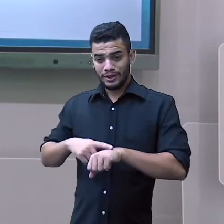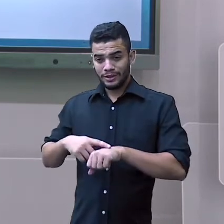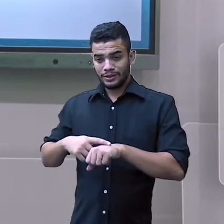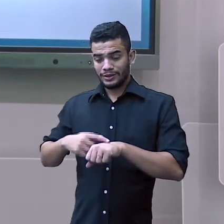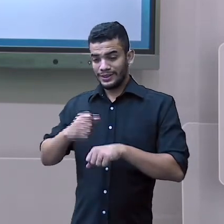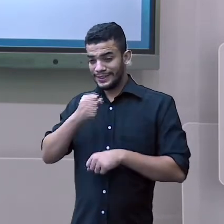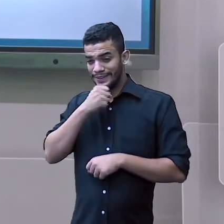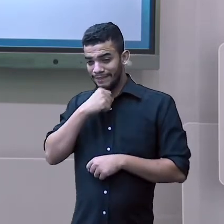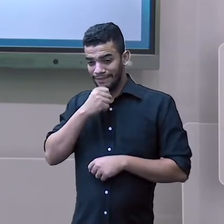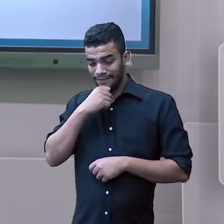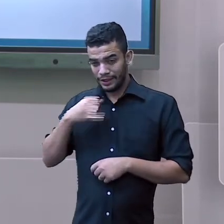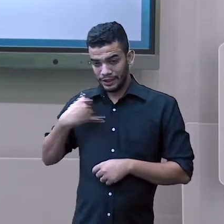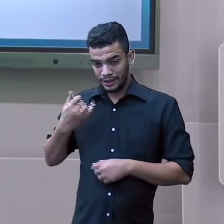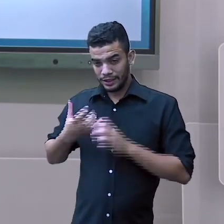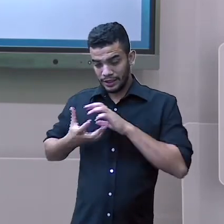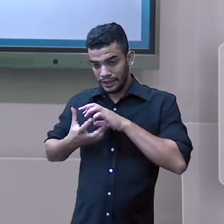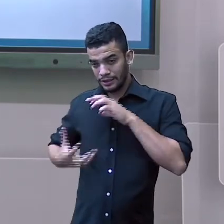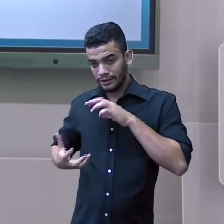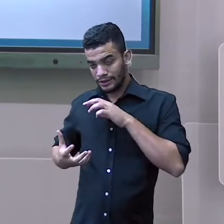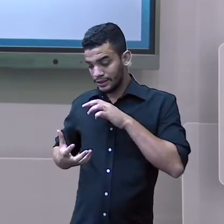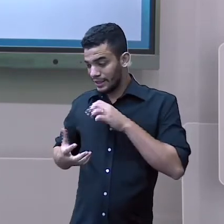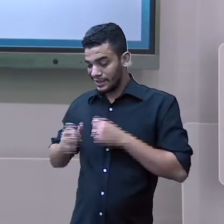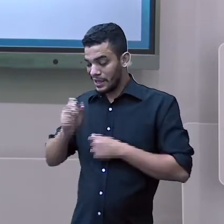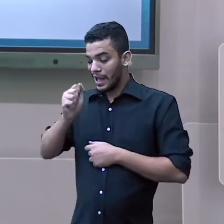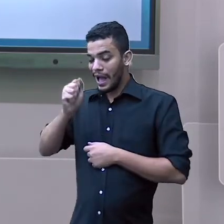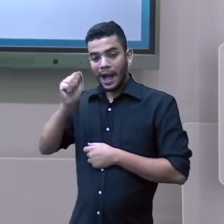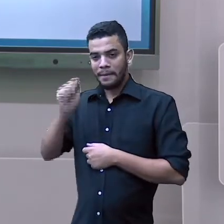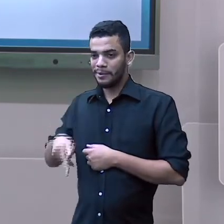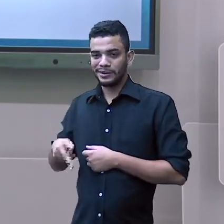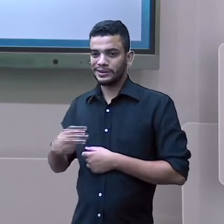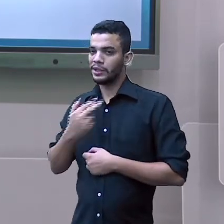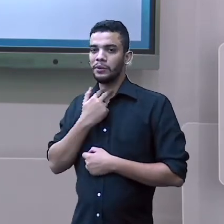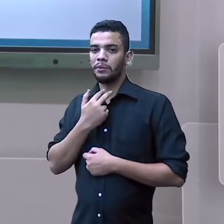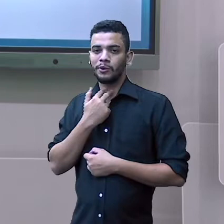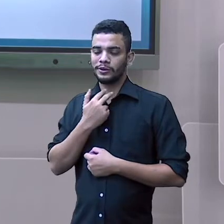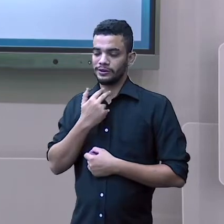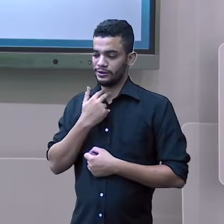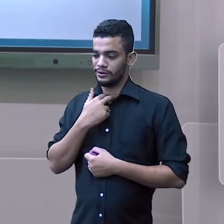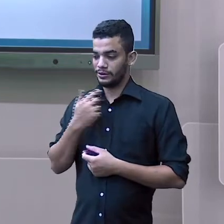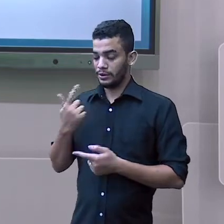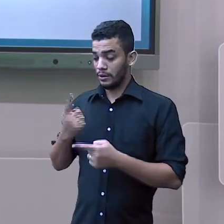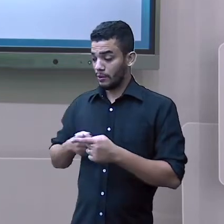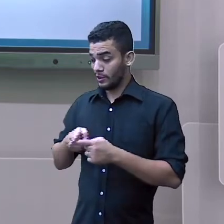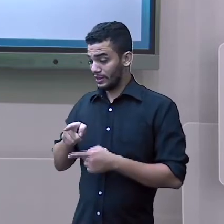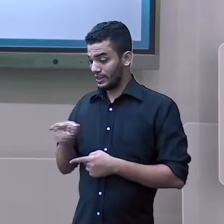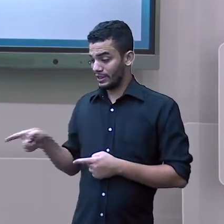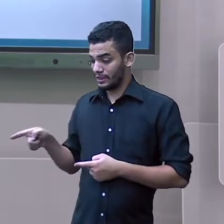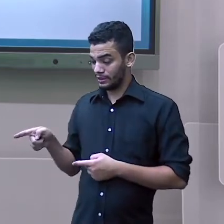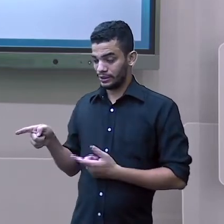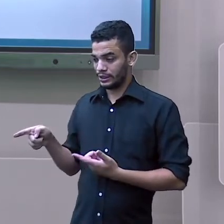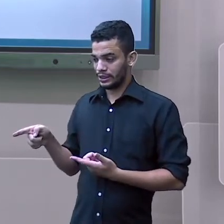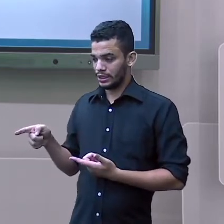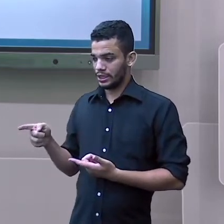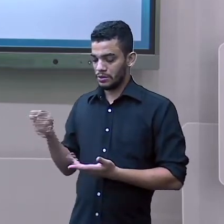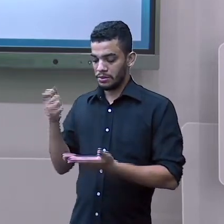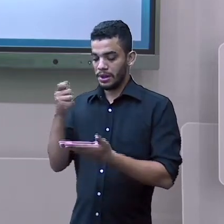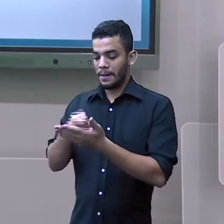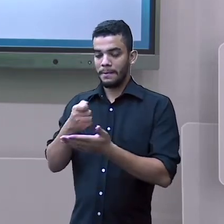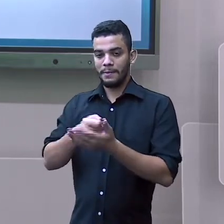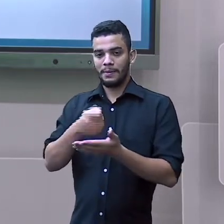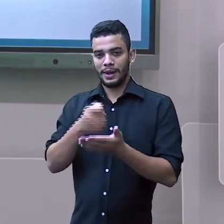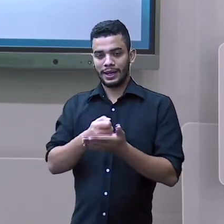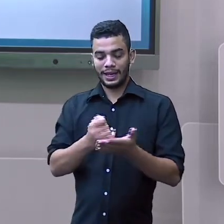aposentadoria. Por que que ela não vai ter? Porque elas não pagam impostos, certo? Como é